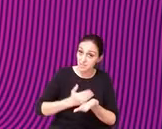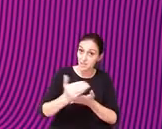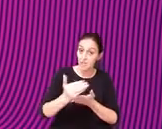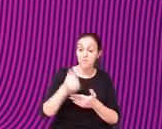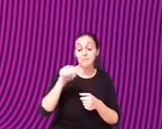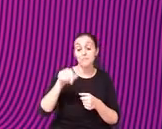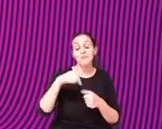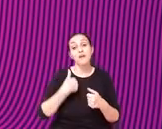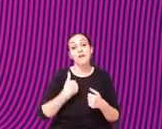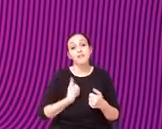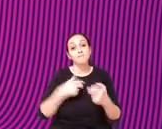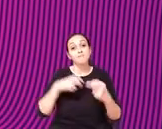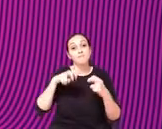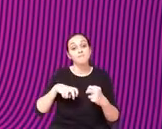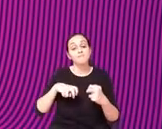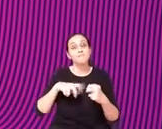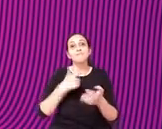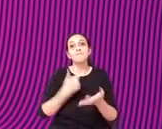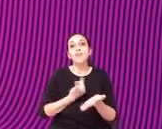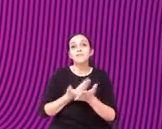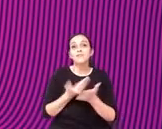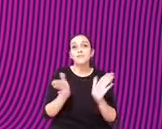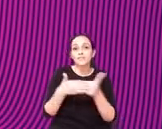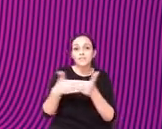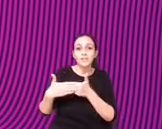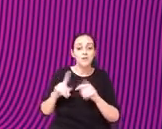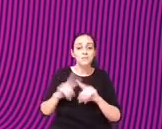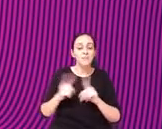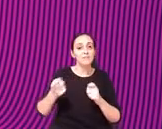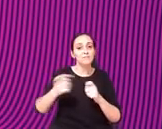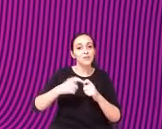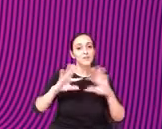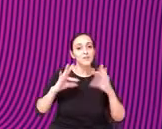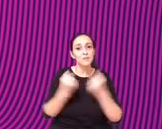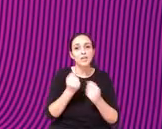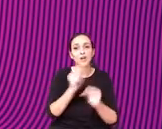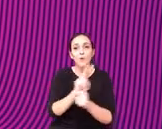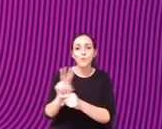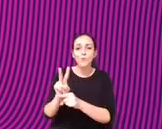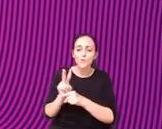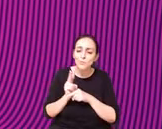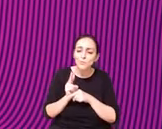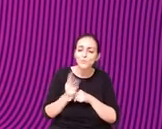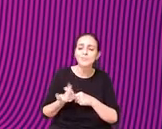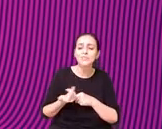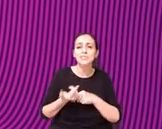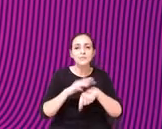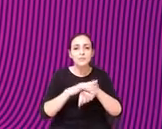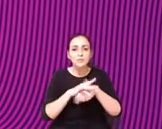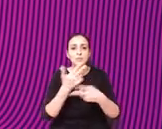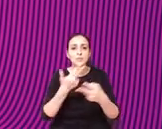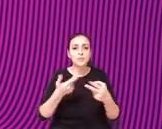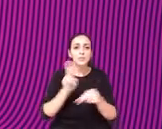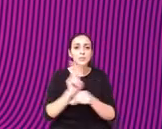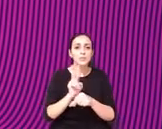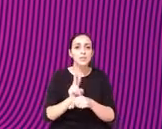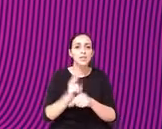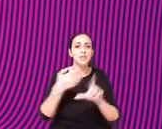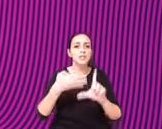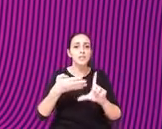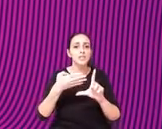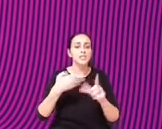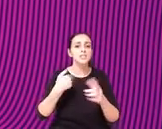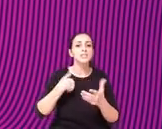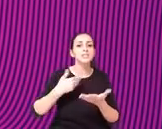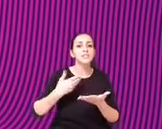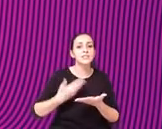de família estavam lá de forma briosa, cuidando dos pacientes com IC, usando telemedicina,